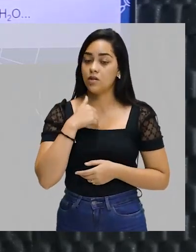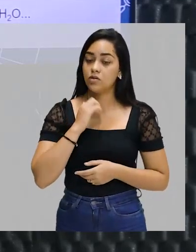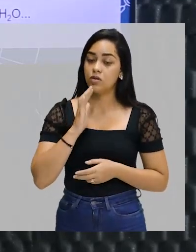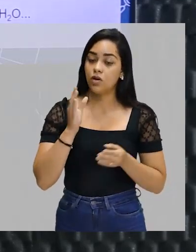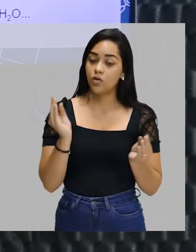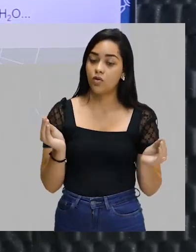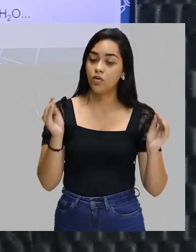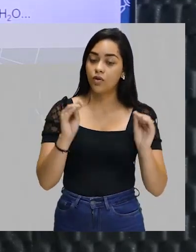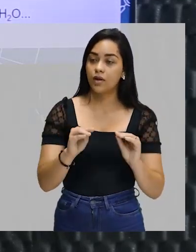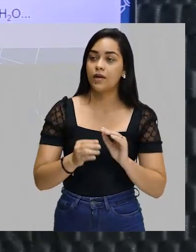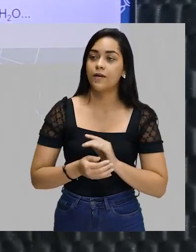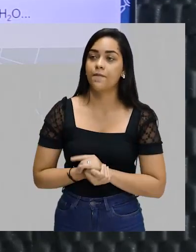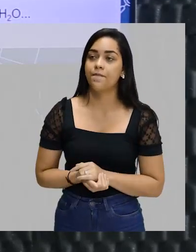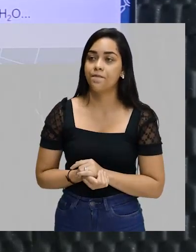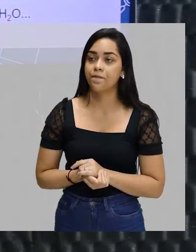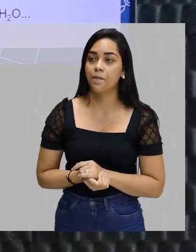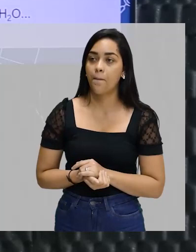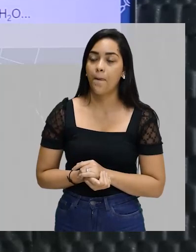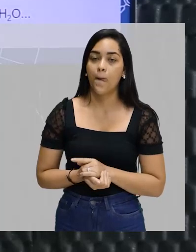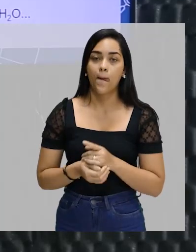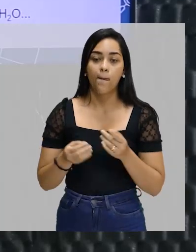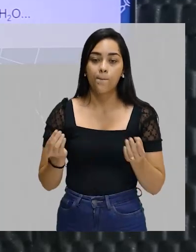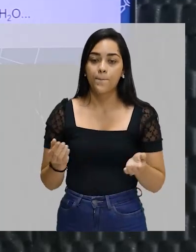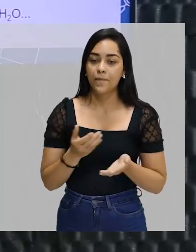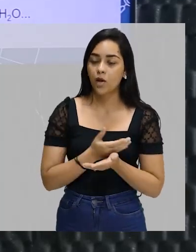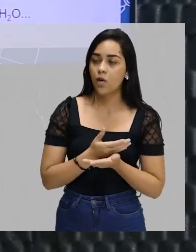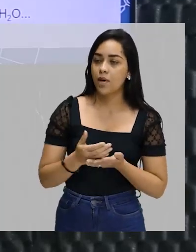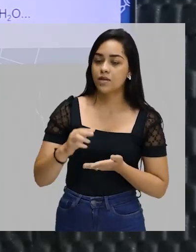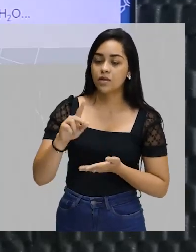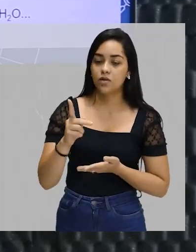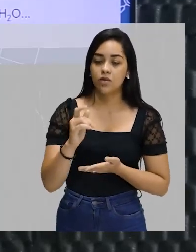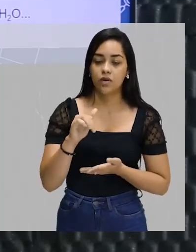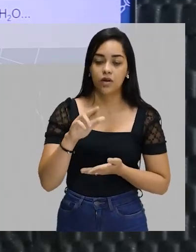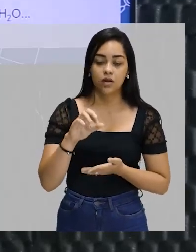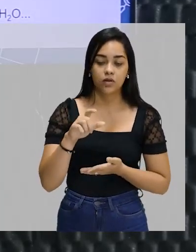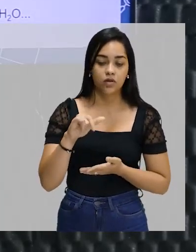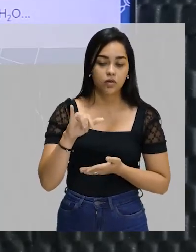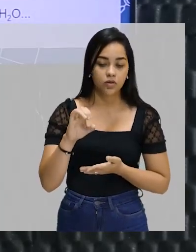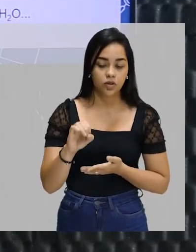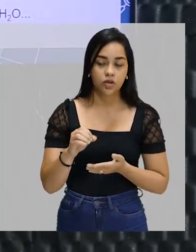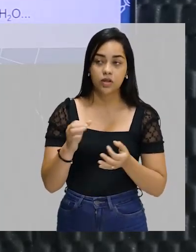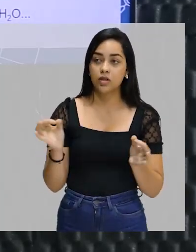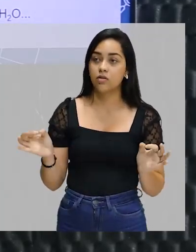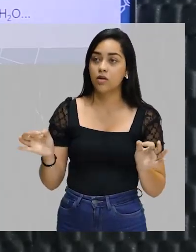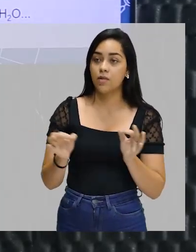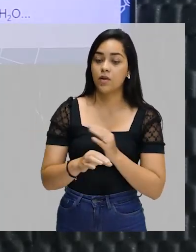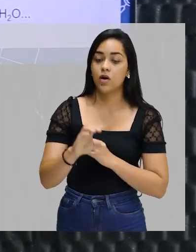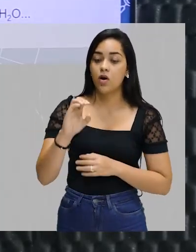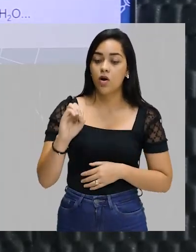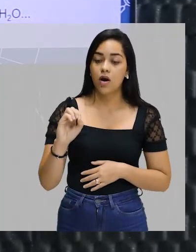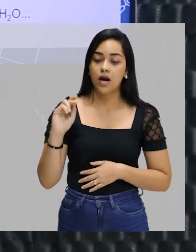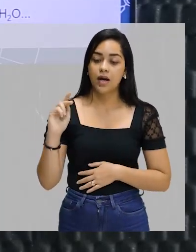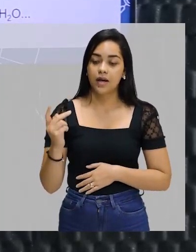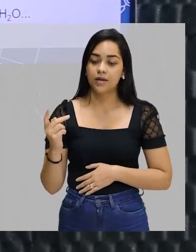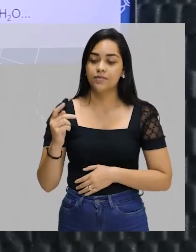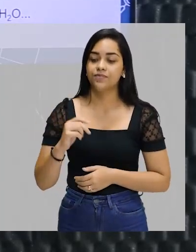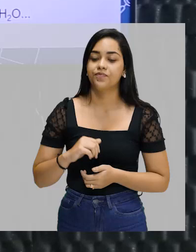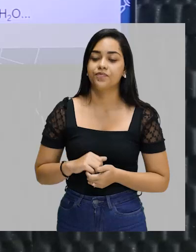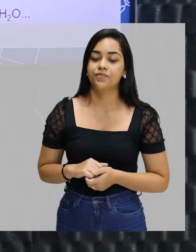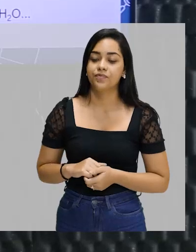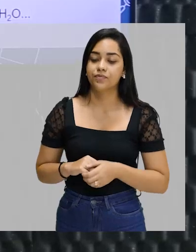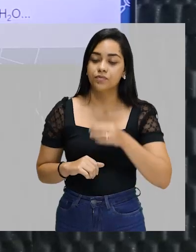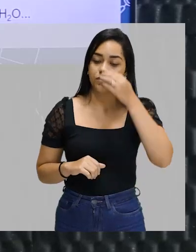coloquei, eles não começam com hidrogênio e nem terminam com o grupo OH,